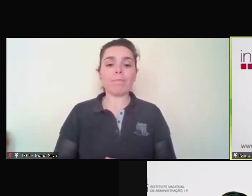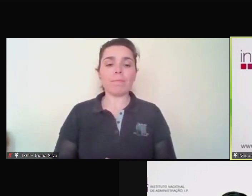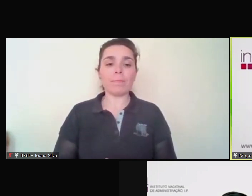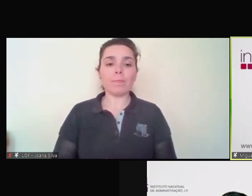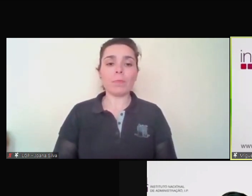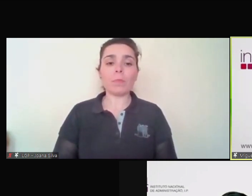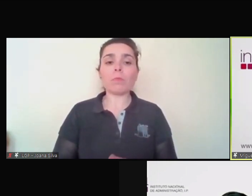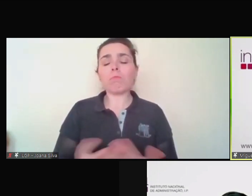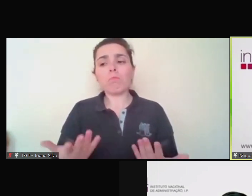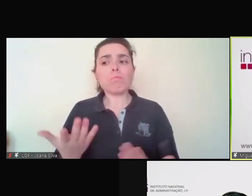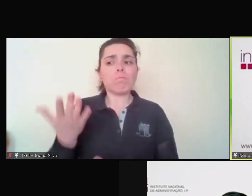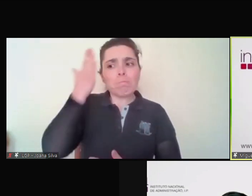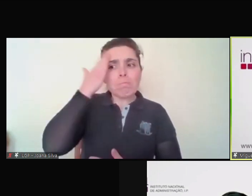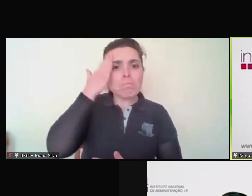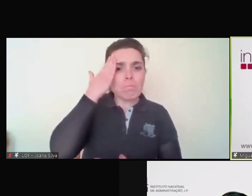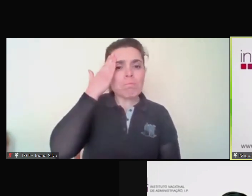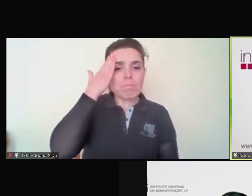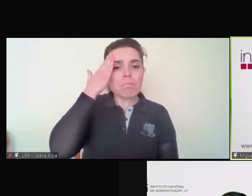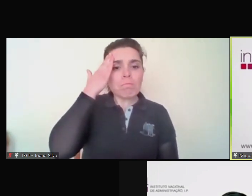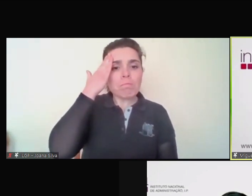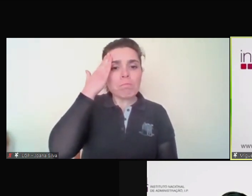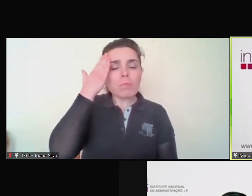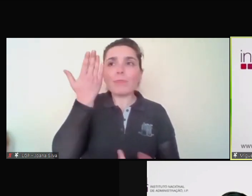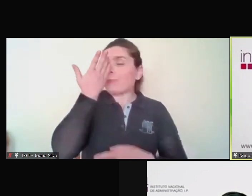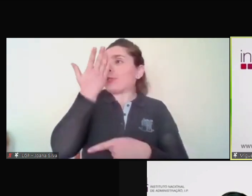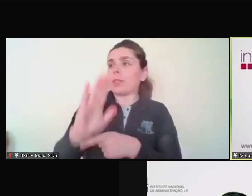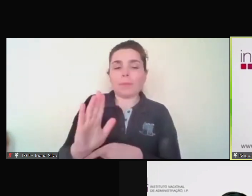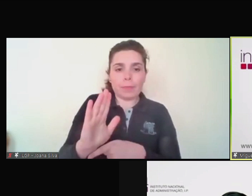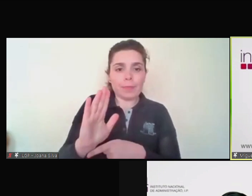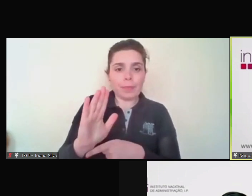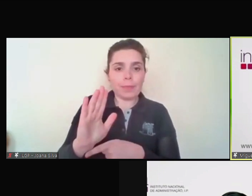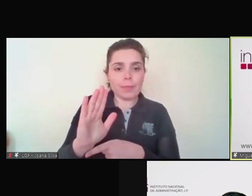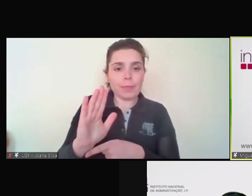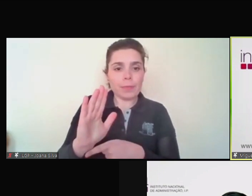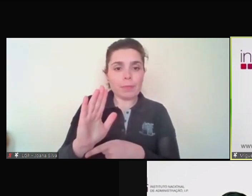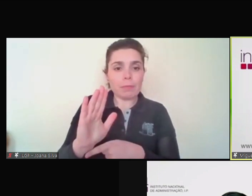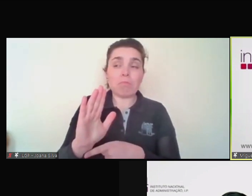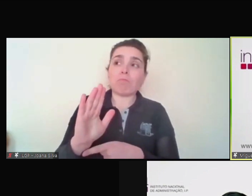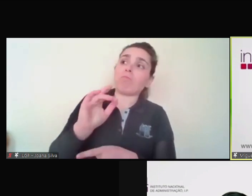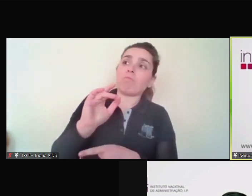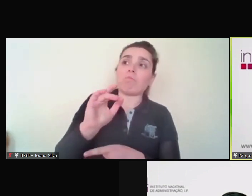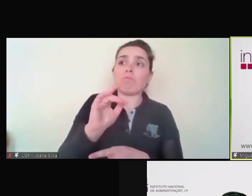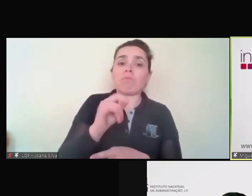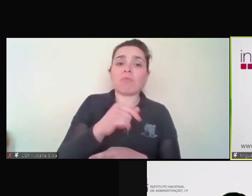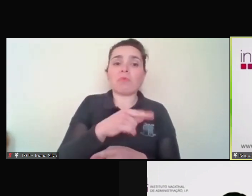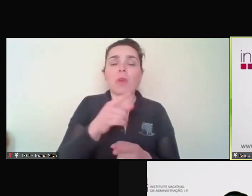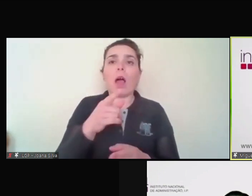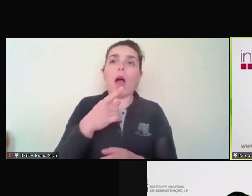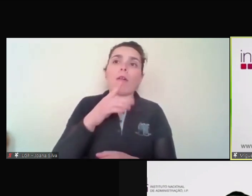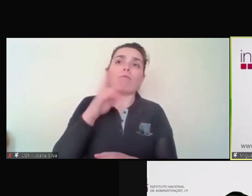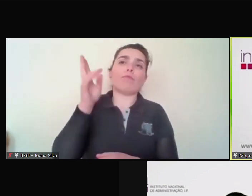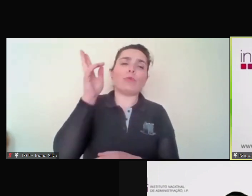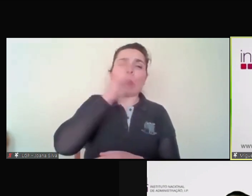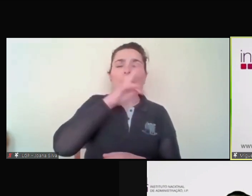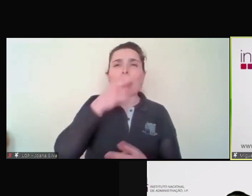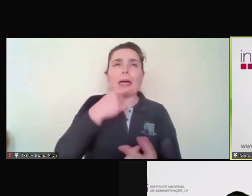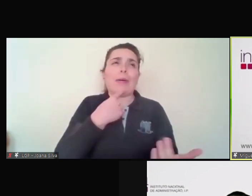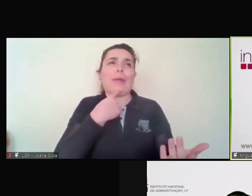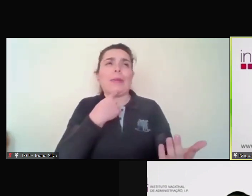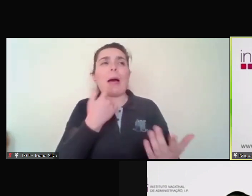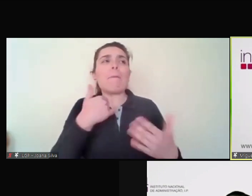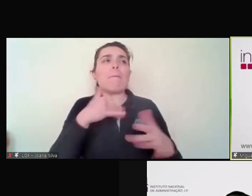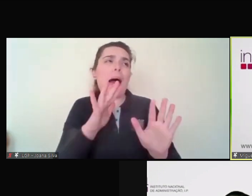Eu acho que, utilizando aqui um exemplo, se calhar até de exagero, que hoje já vamos encontrando